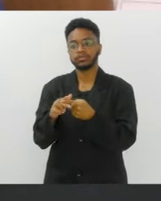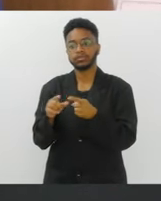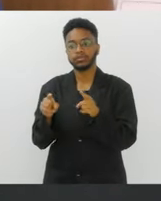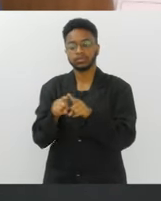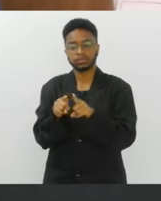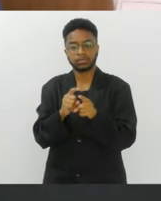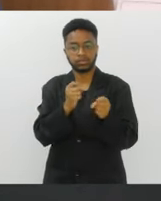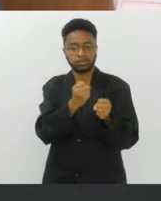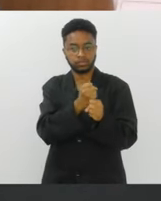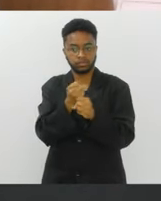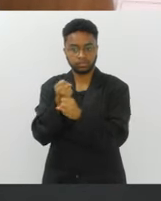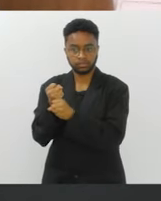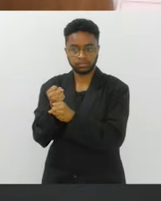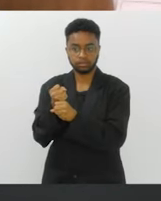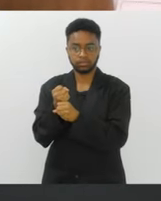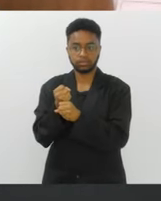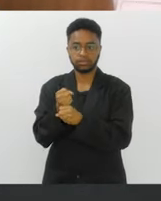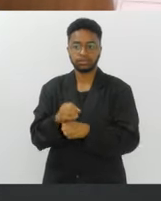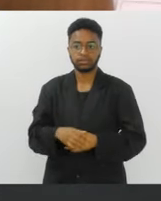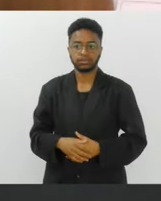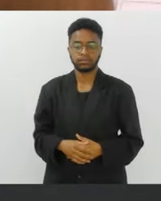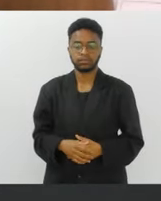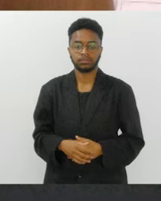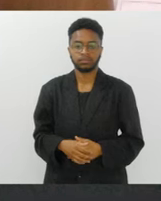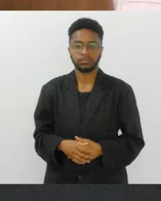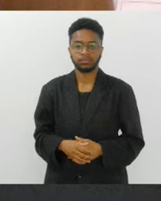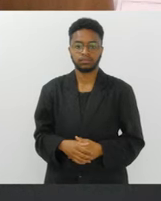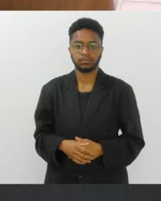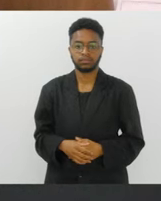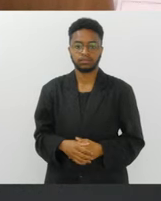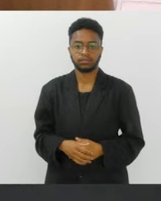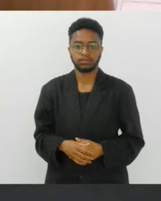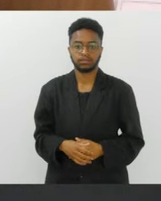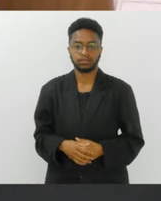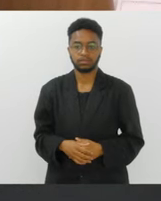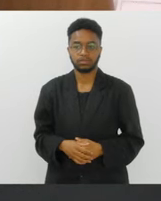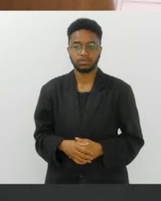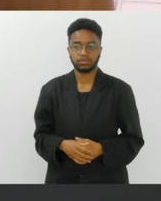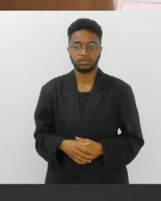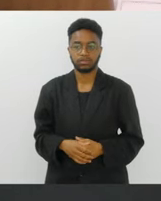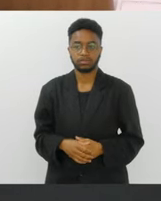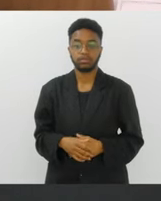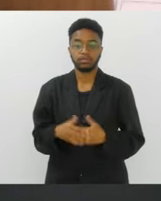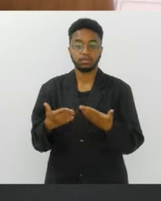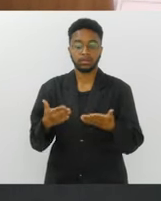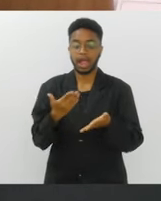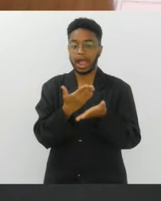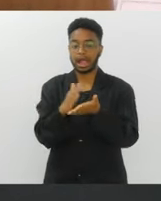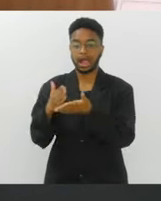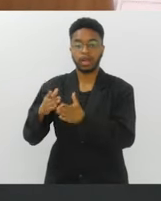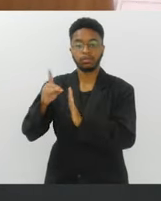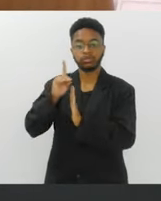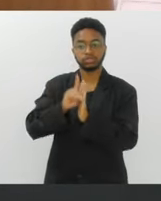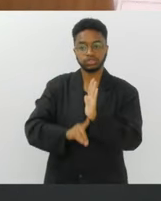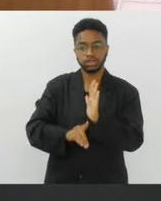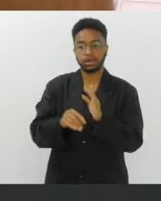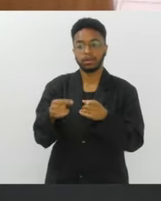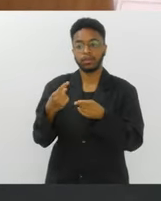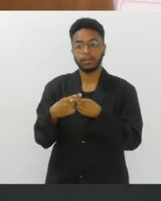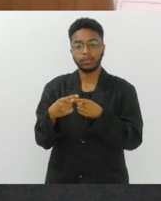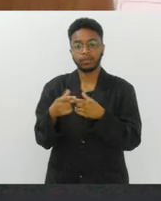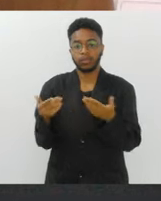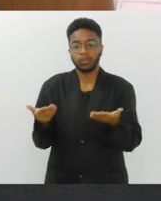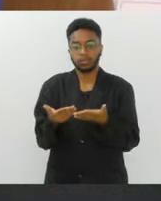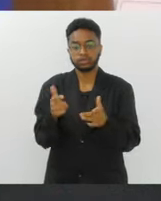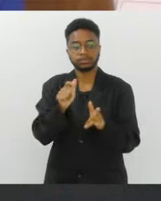outro lado, bilheteria do outro lado. E com isso acaba o direito de cada um. O trabalhador hoje da